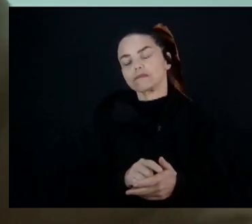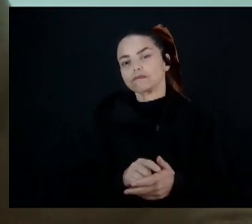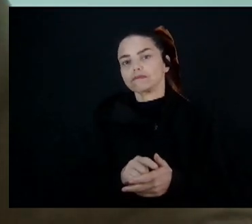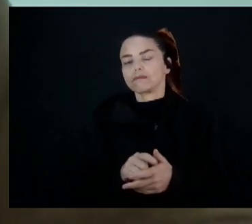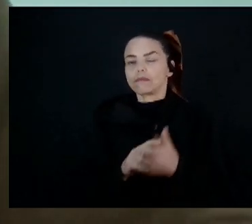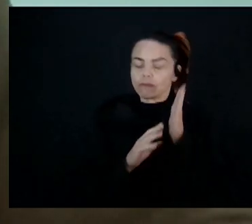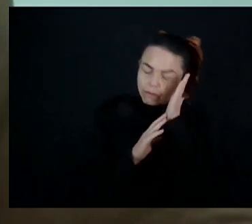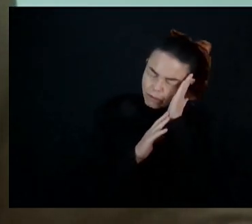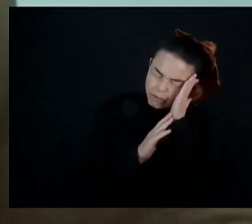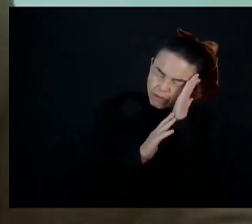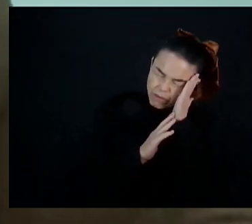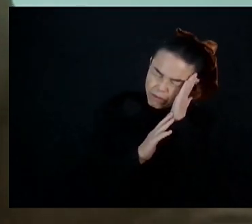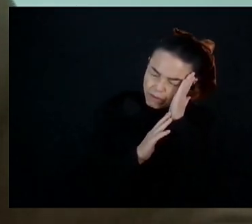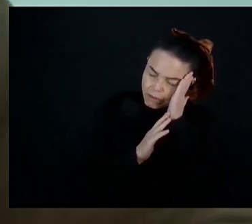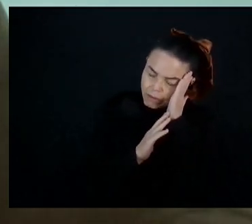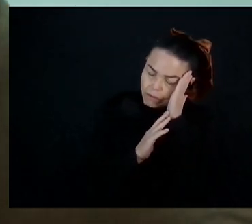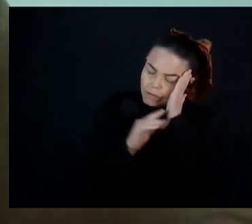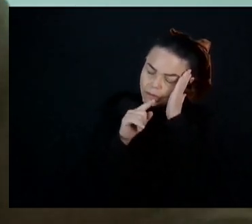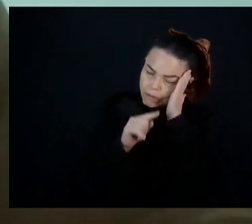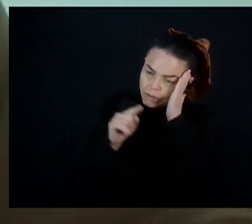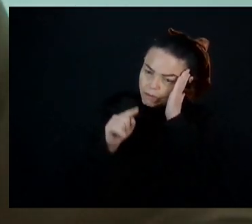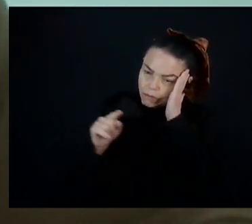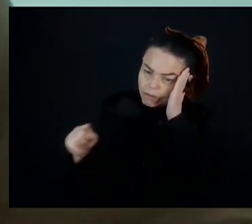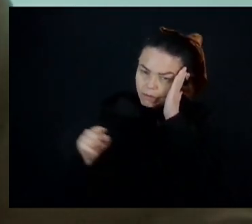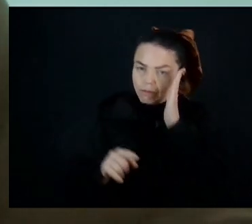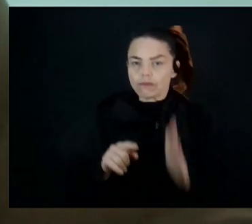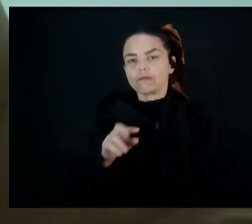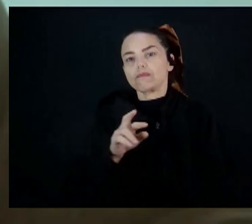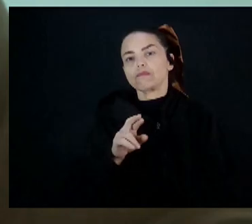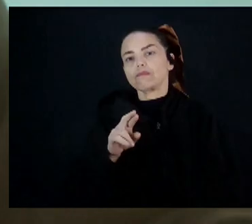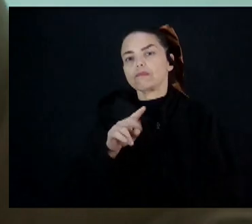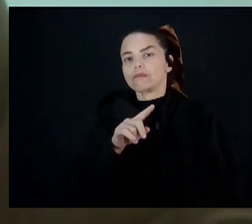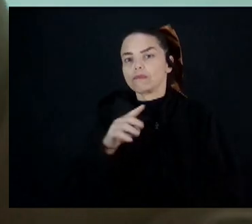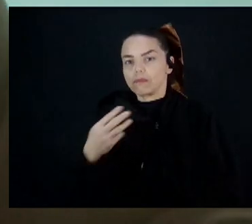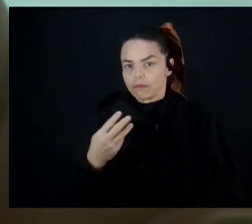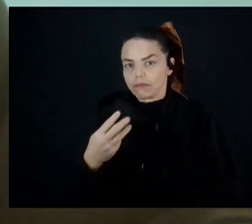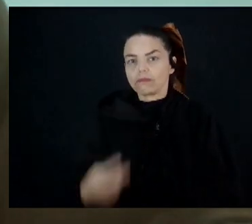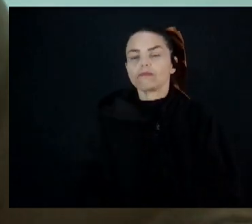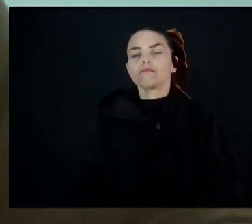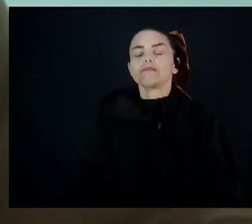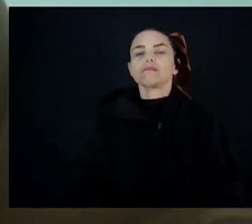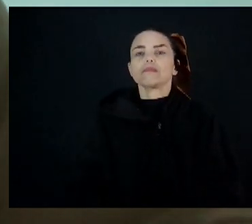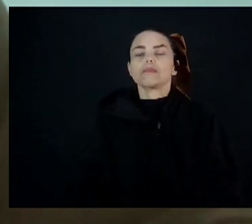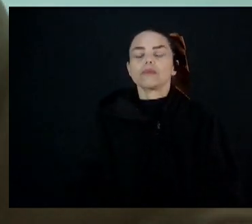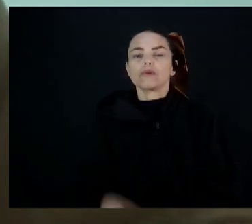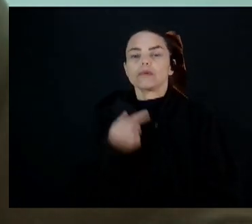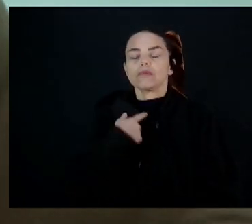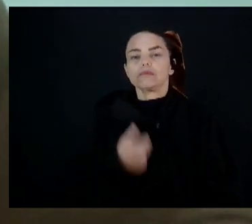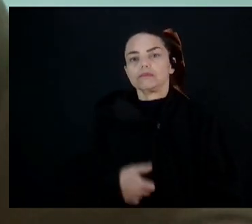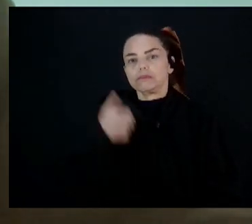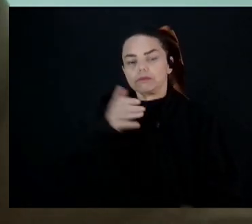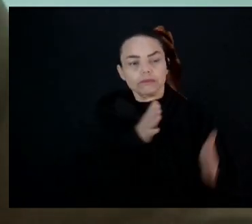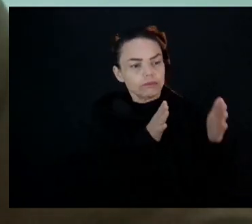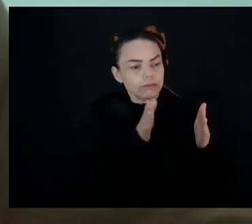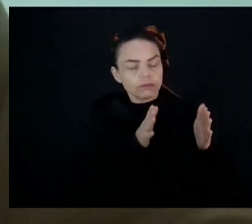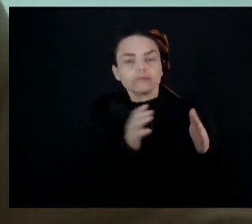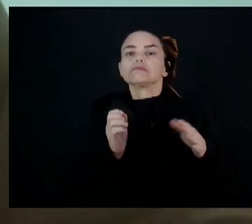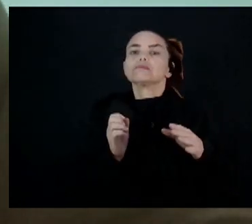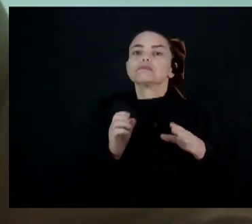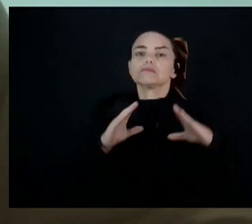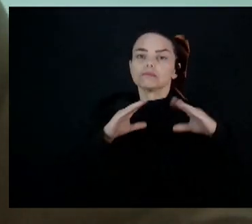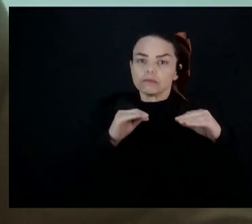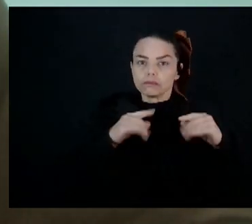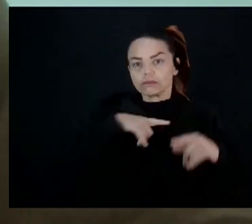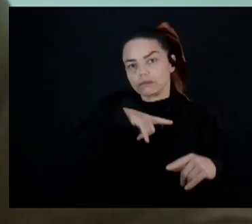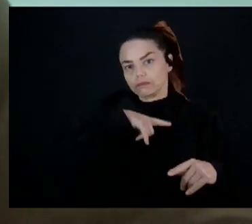lenta, que é aquele que a gente chama de N3, que é no primeiro, que é logo ao primeiro terço ali da noite, eu realmente tendo a